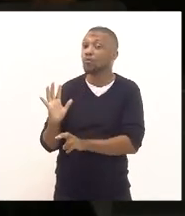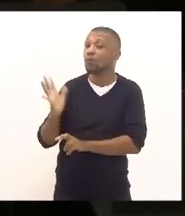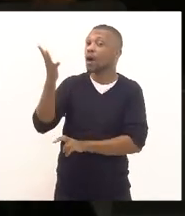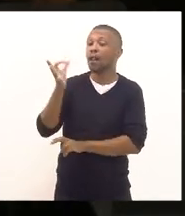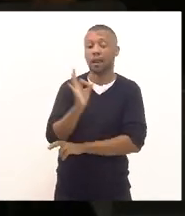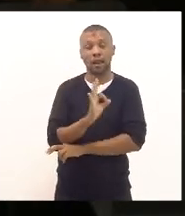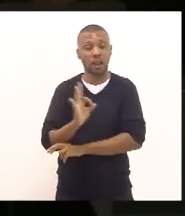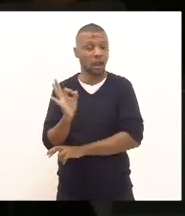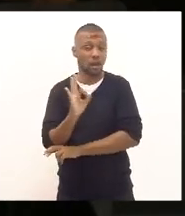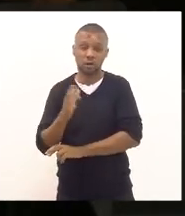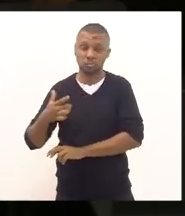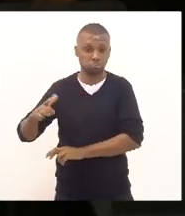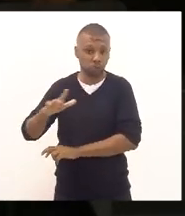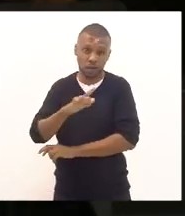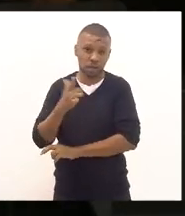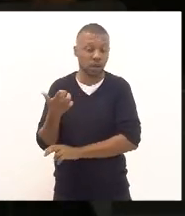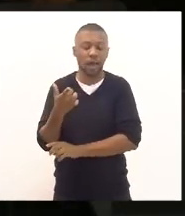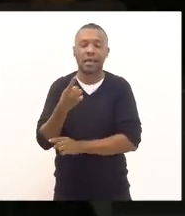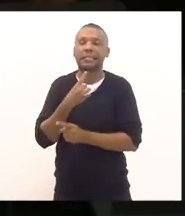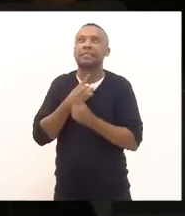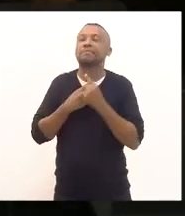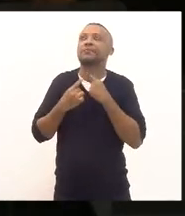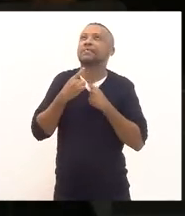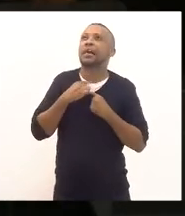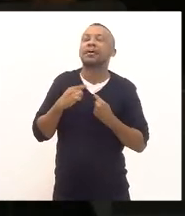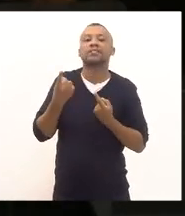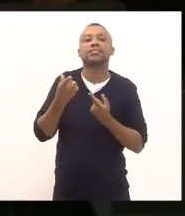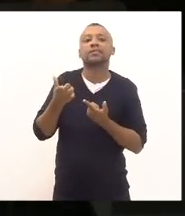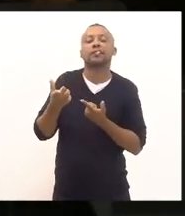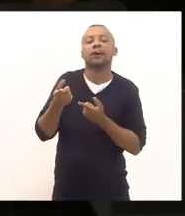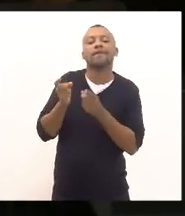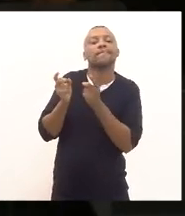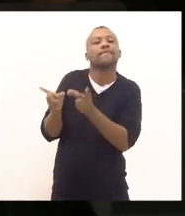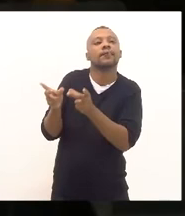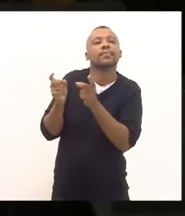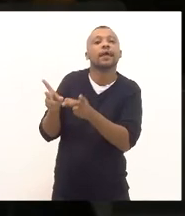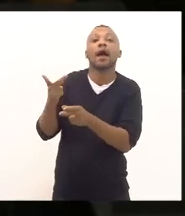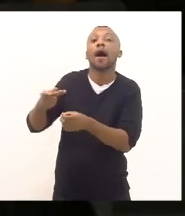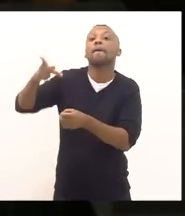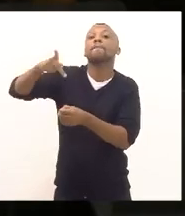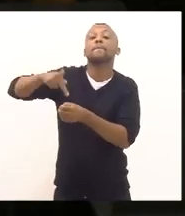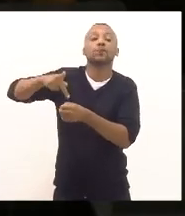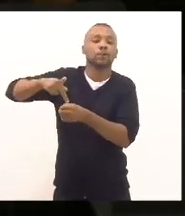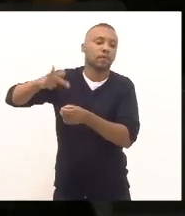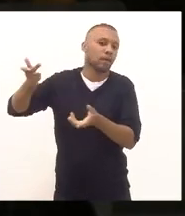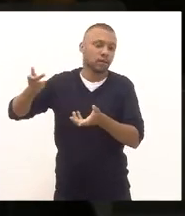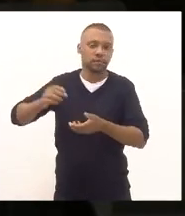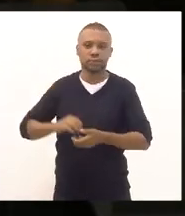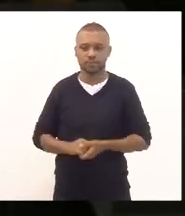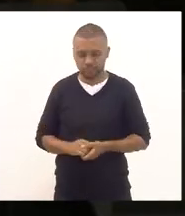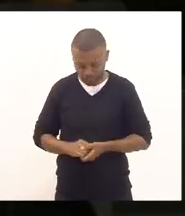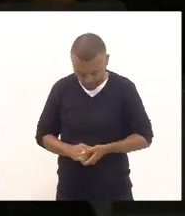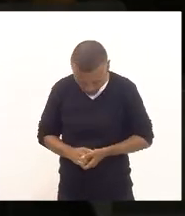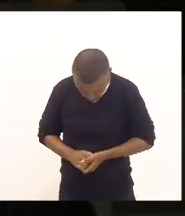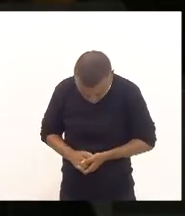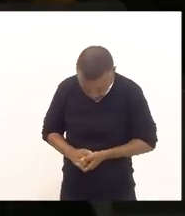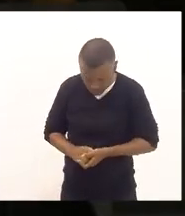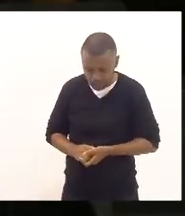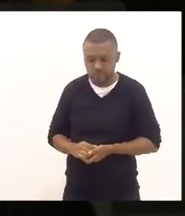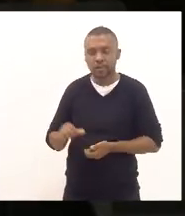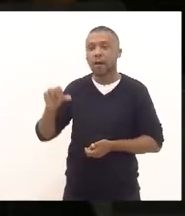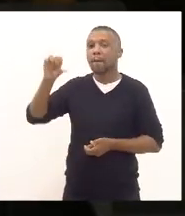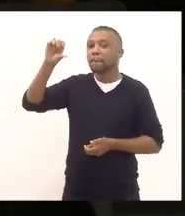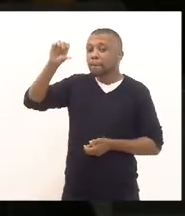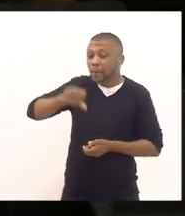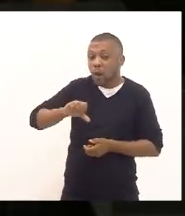acontecer e do desejo de privatizar Petrobras e o pior